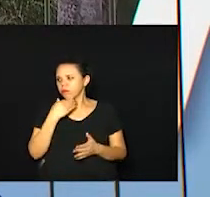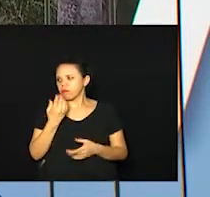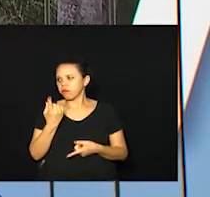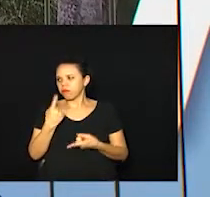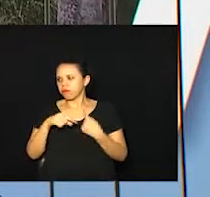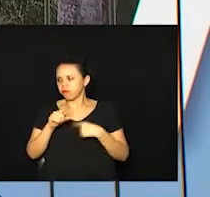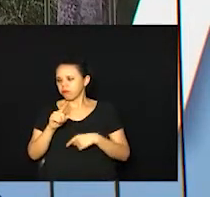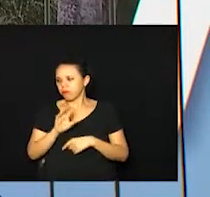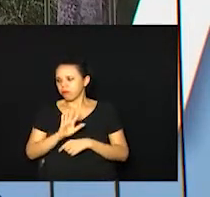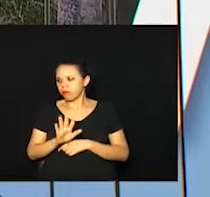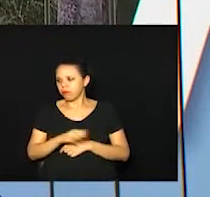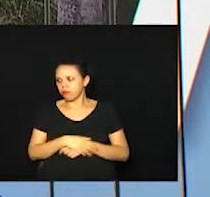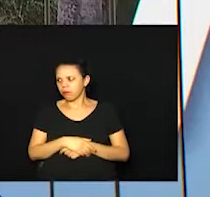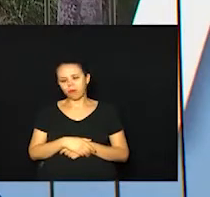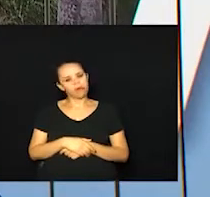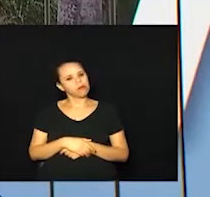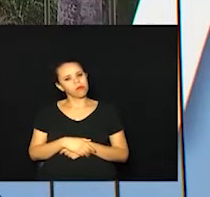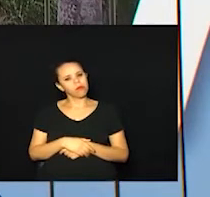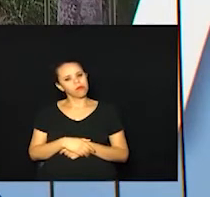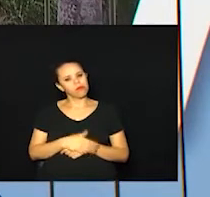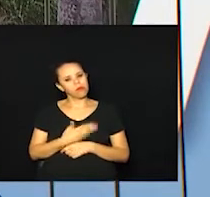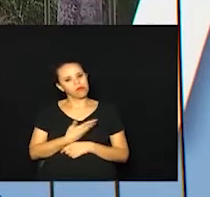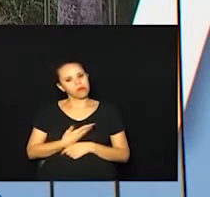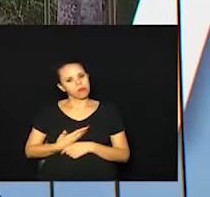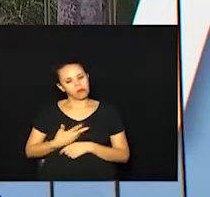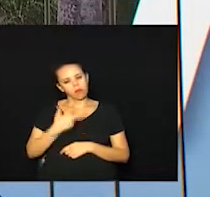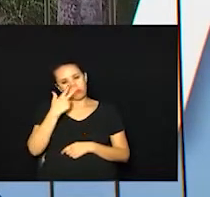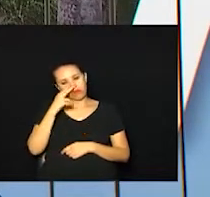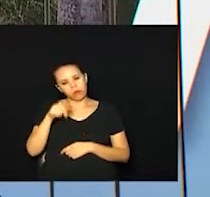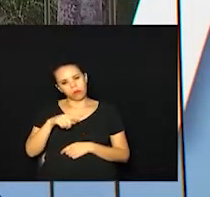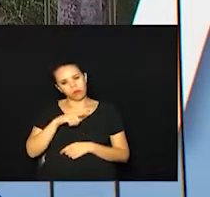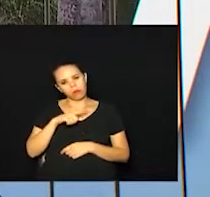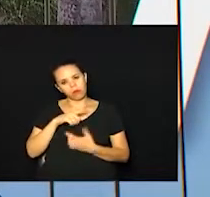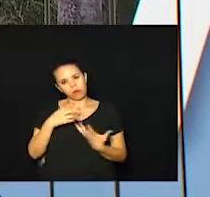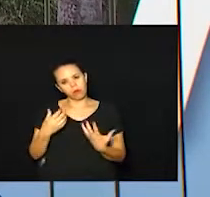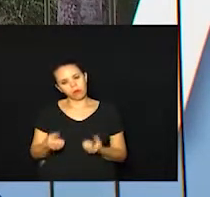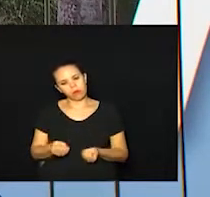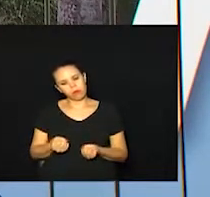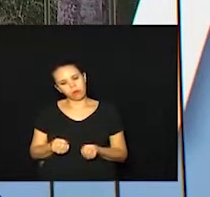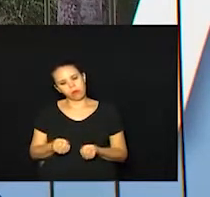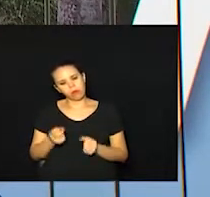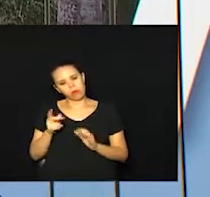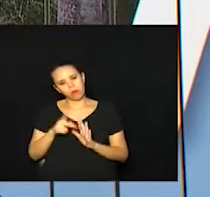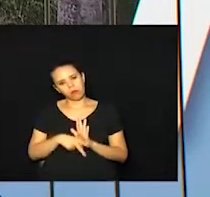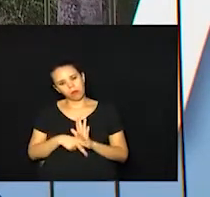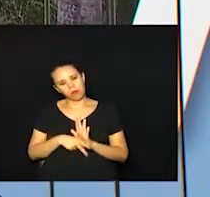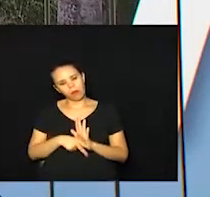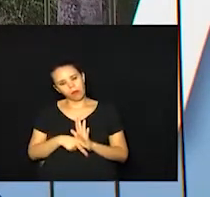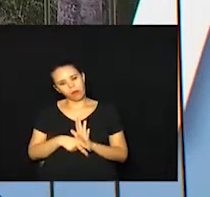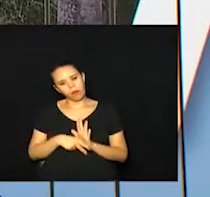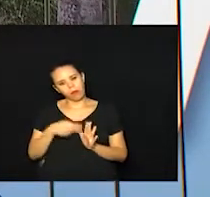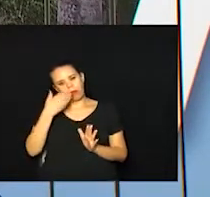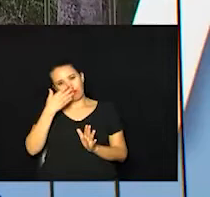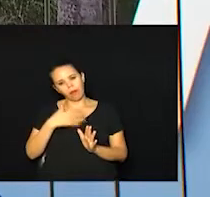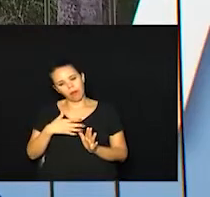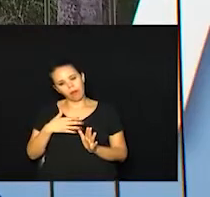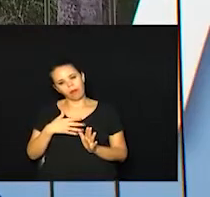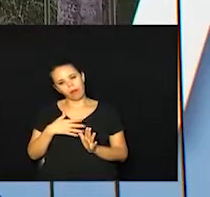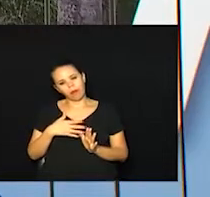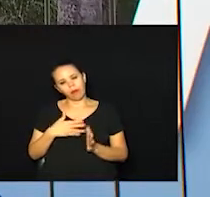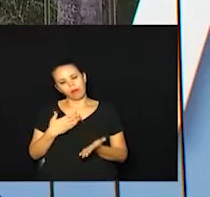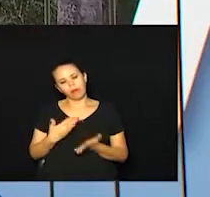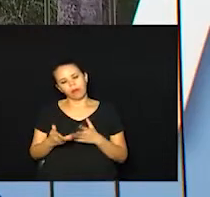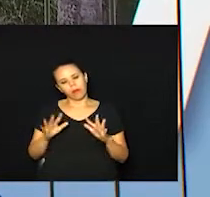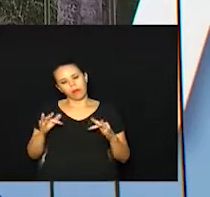prosperou, mas o Executivo Municipal me parece que tem adotado aí alguns projetos, no caso das crianças órfãs, tal,